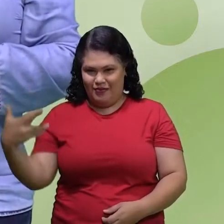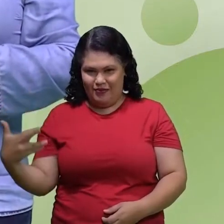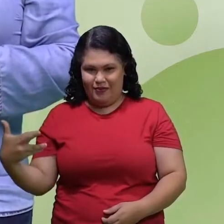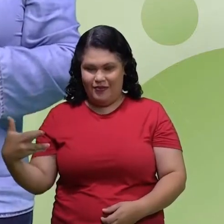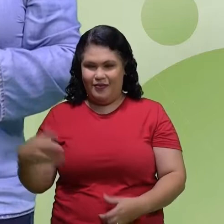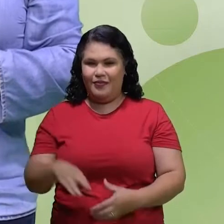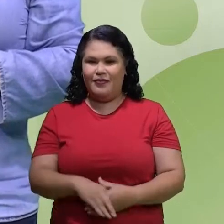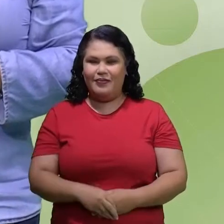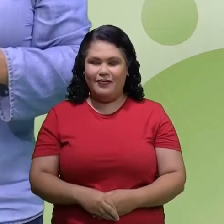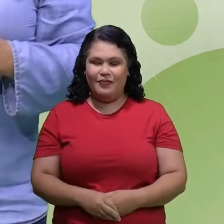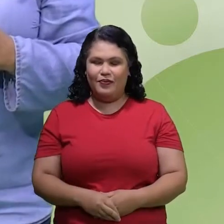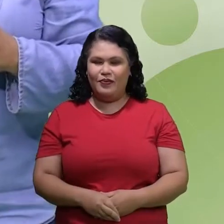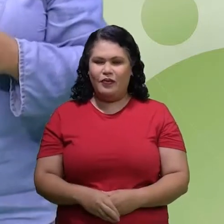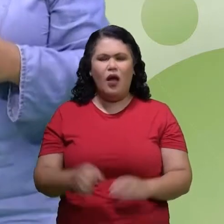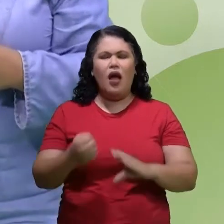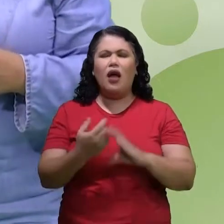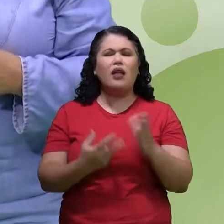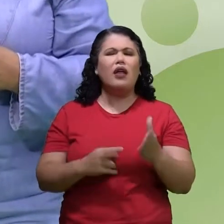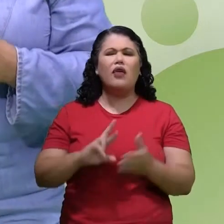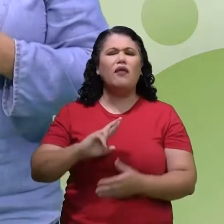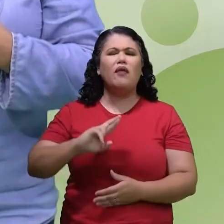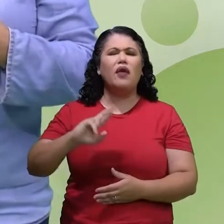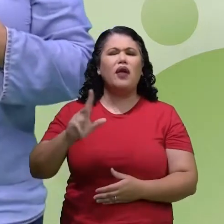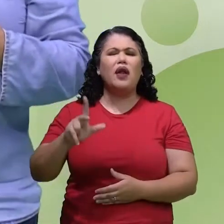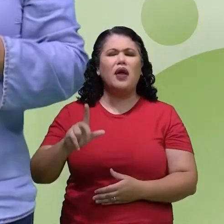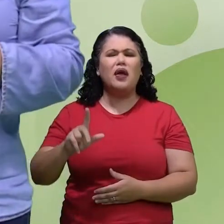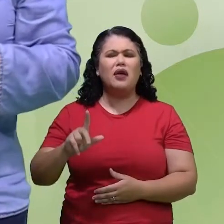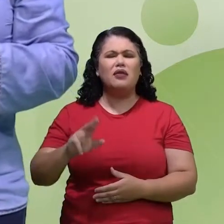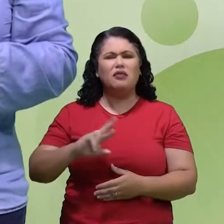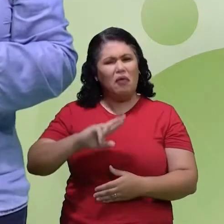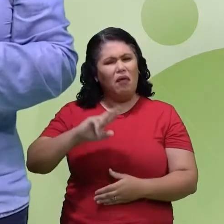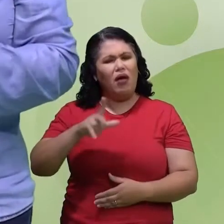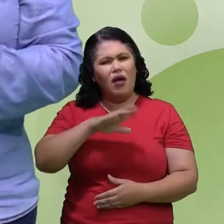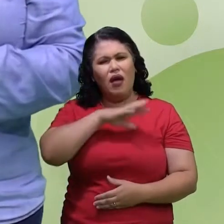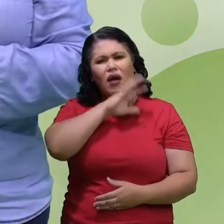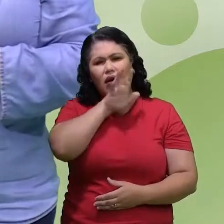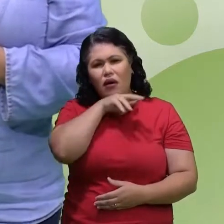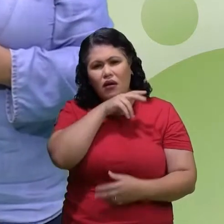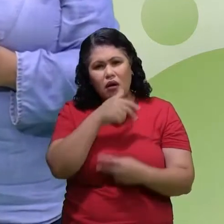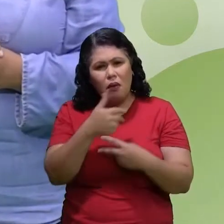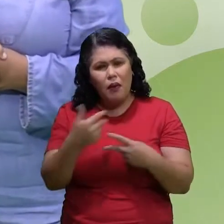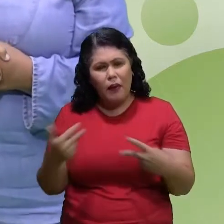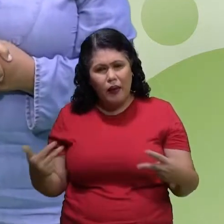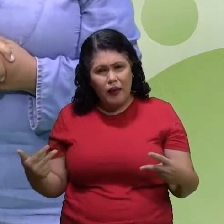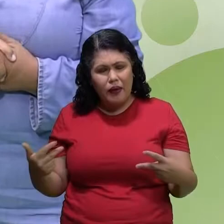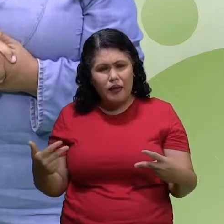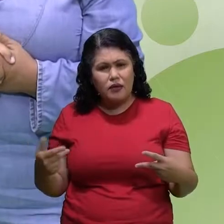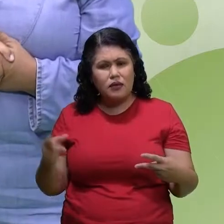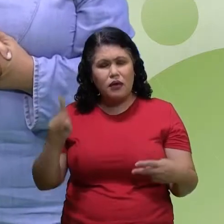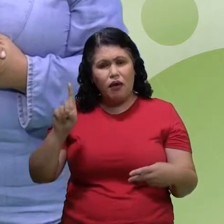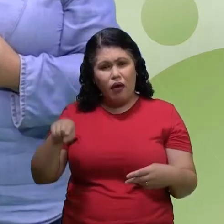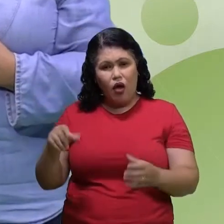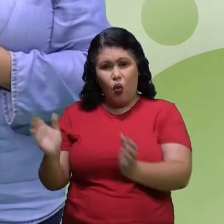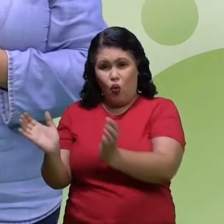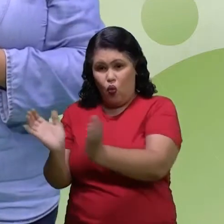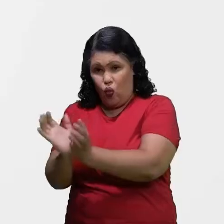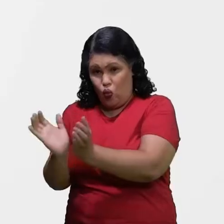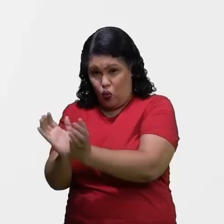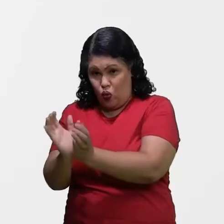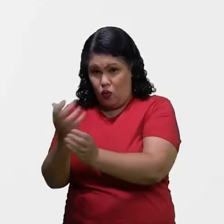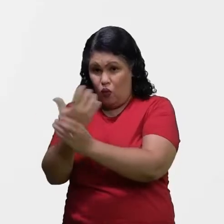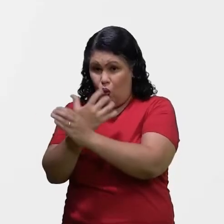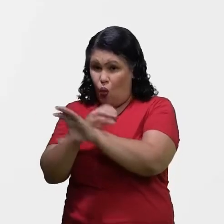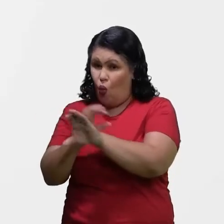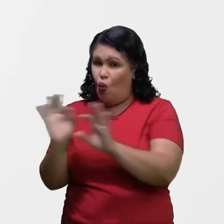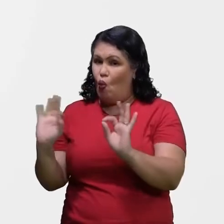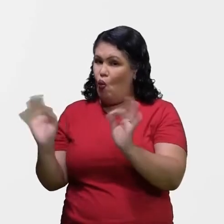Uma outra característica que eu vou trazer para alguns animais é os animais invertebrados. Vamos